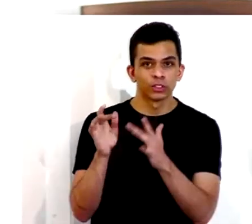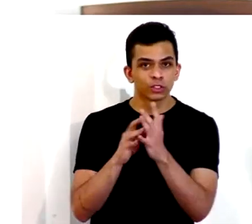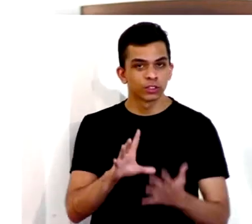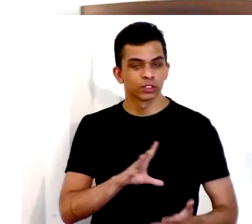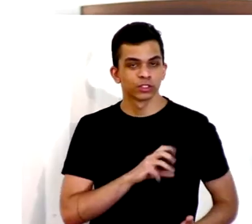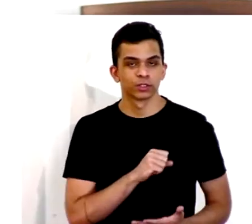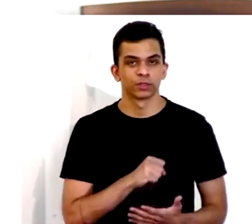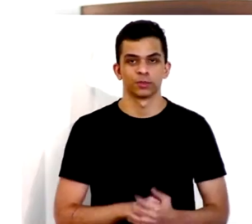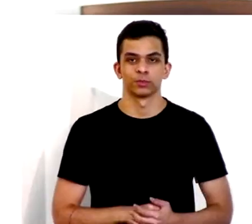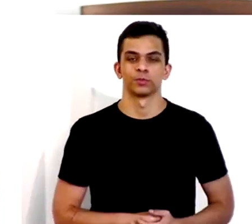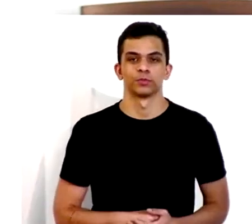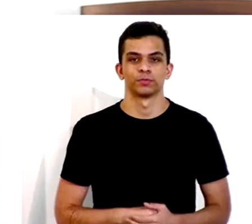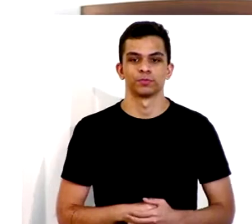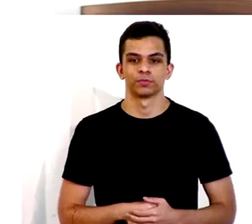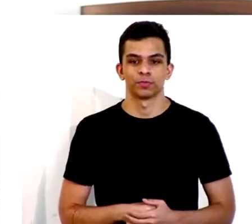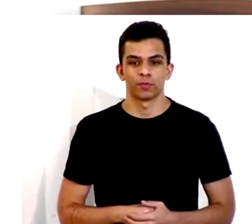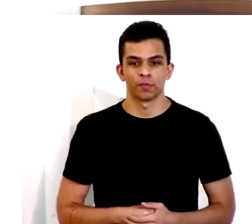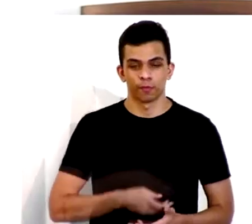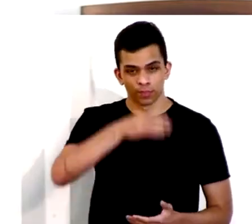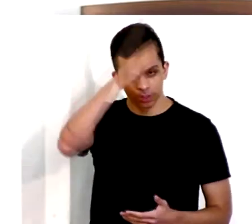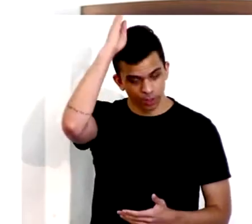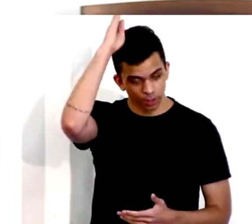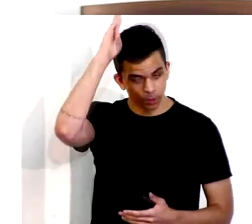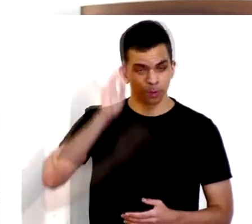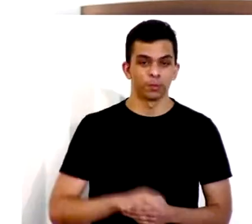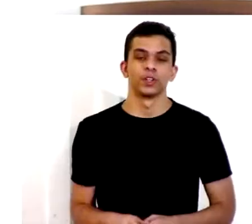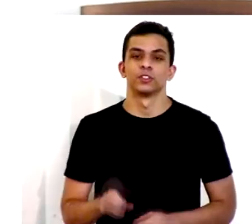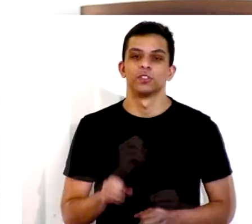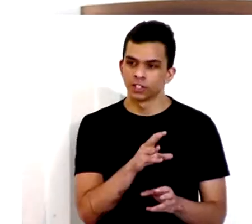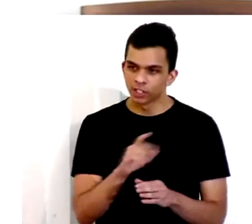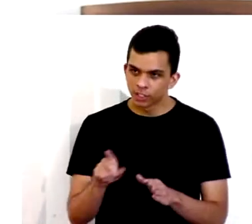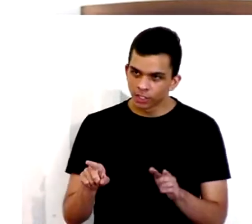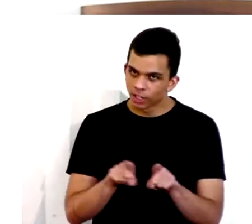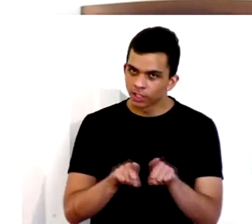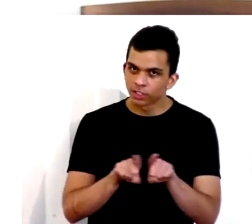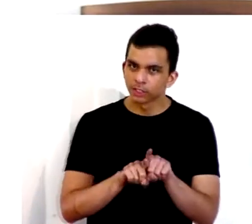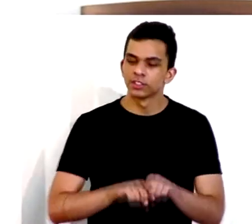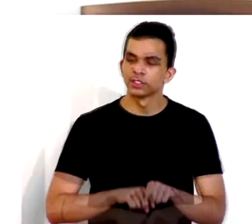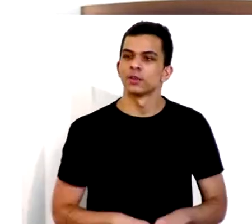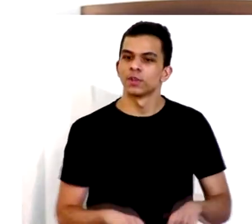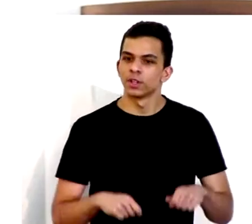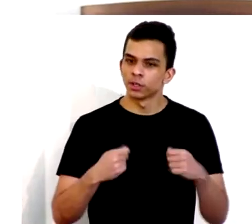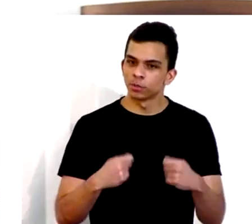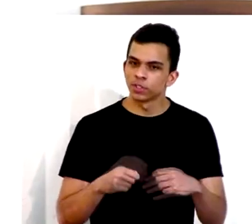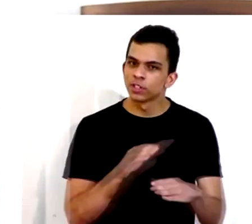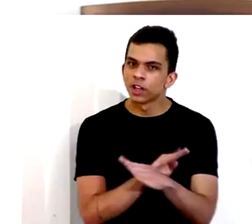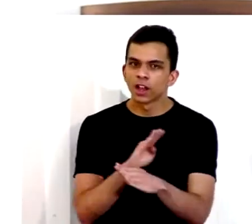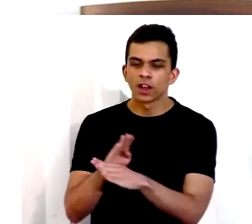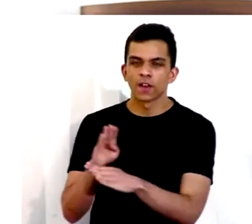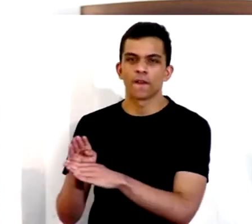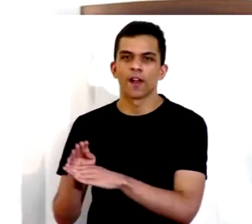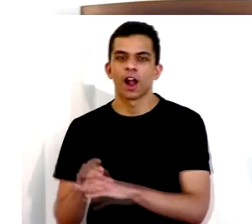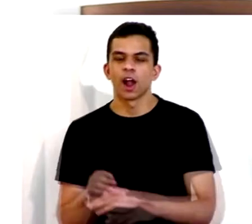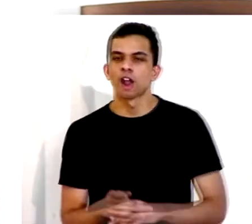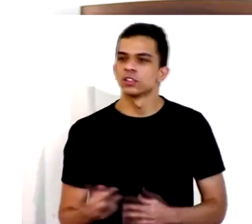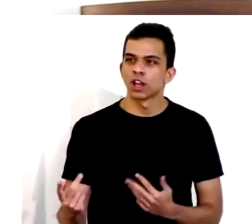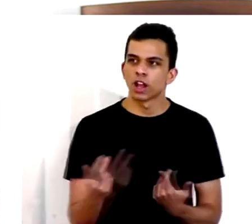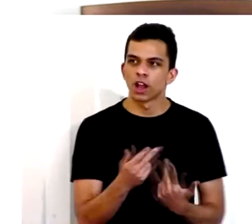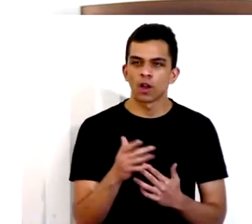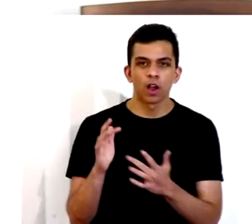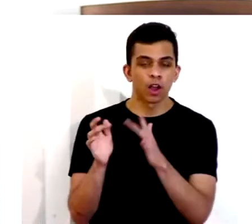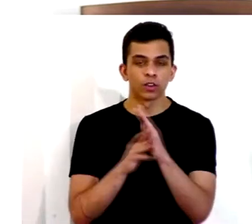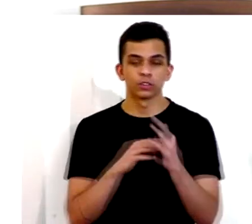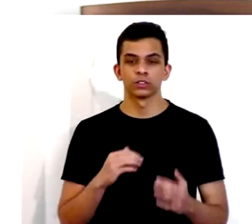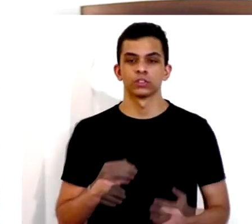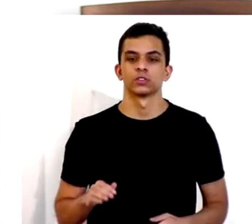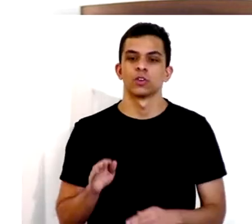15:7, acolhei-vos uns aos outros, como também Cristo nos acolheu para a glória de Deus. Filipenses 2:5, tende em vós o mesmo sentimento